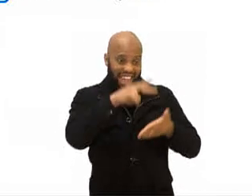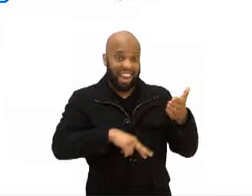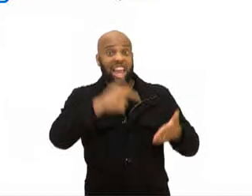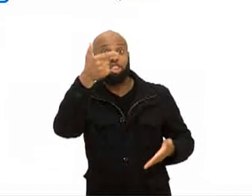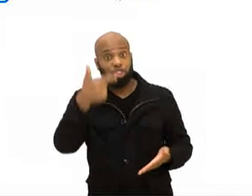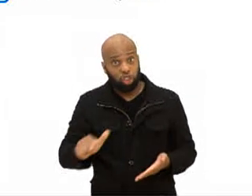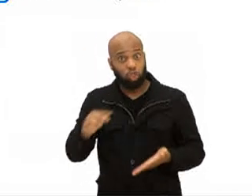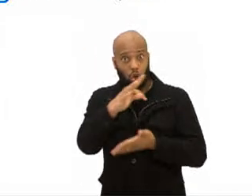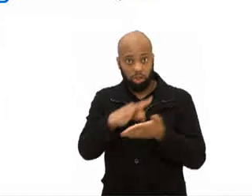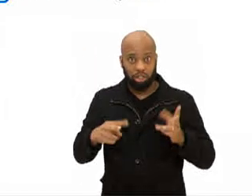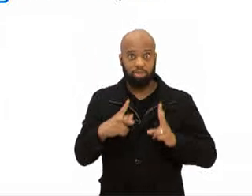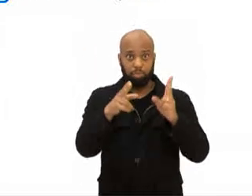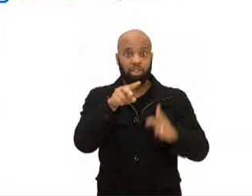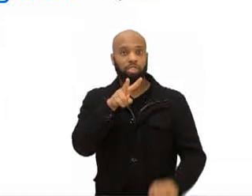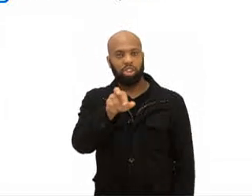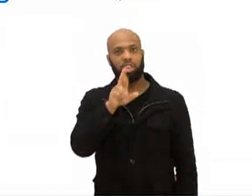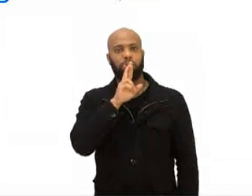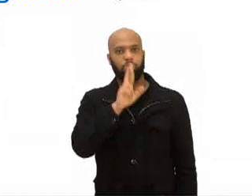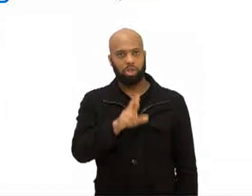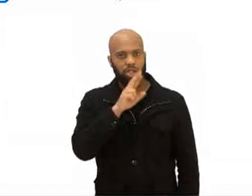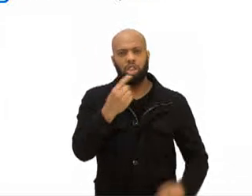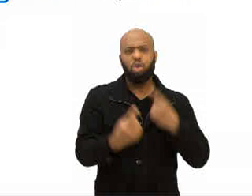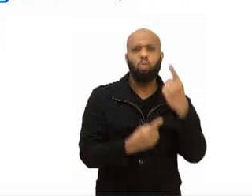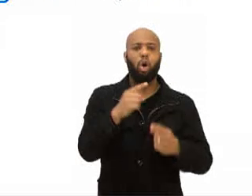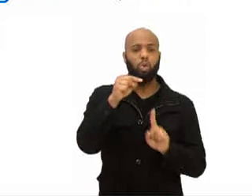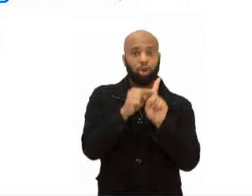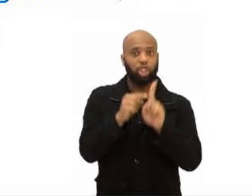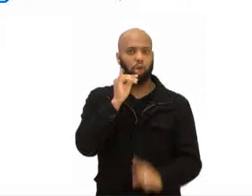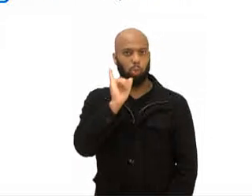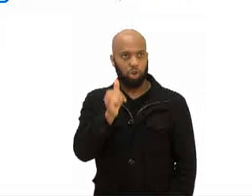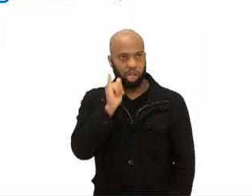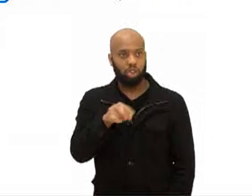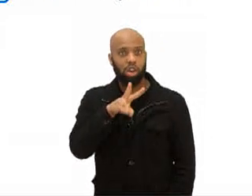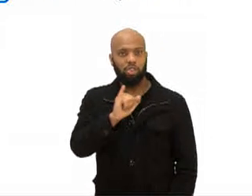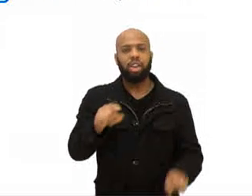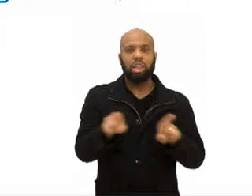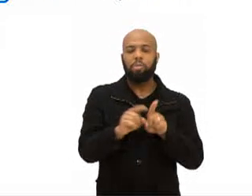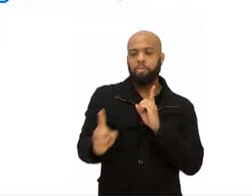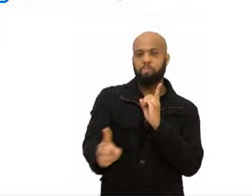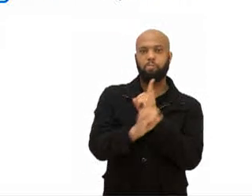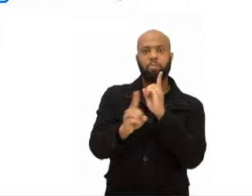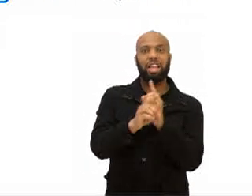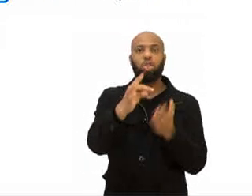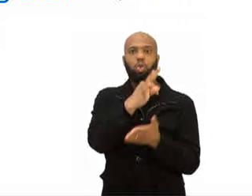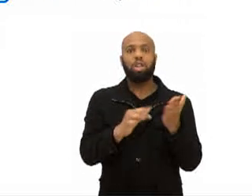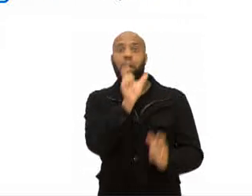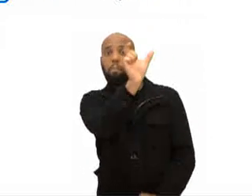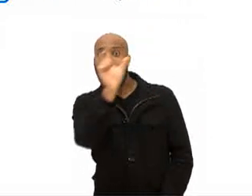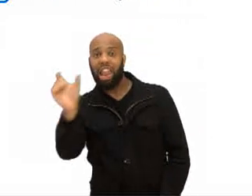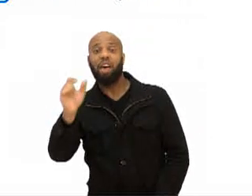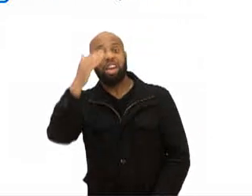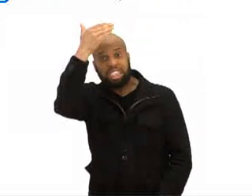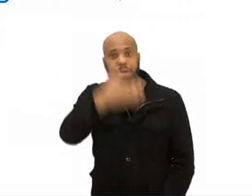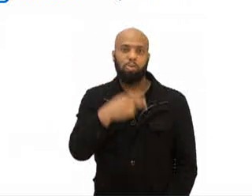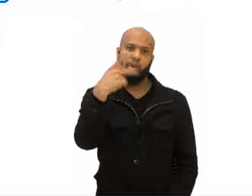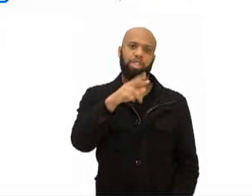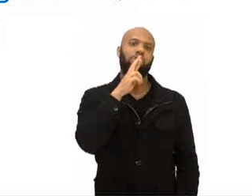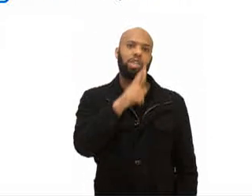um trecho e responder qual o tipo de narrador. E vão retirar do texto termos que comprovem